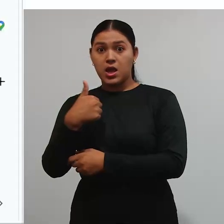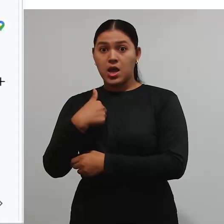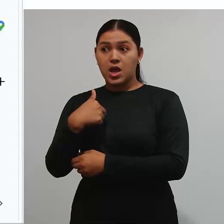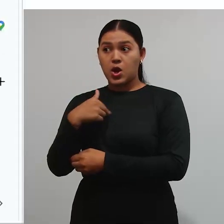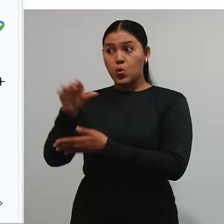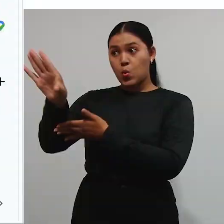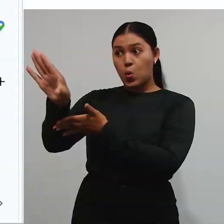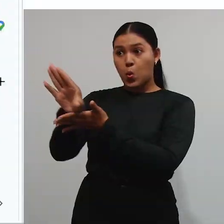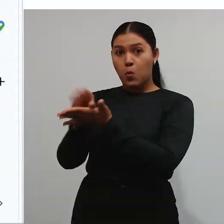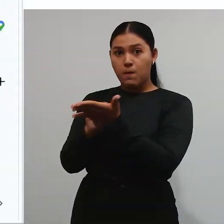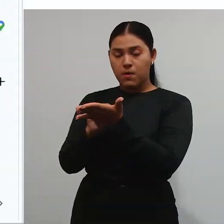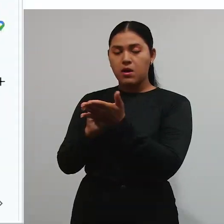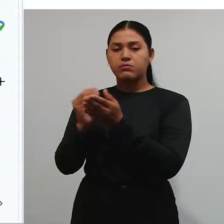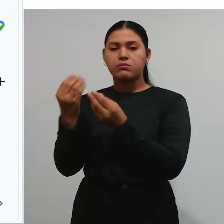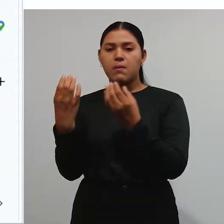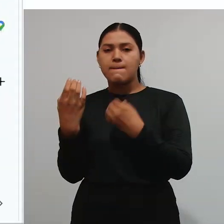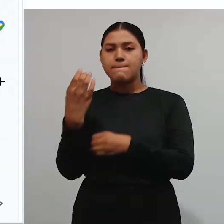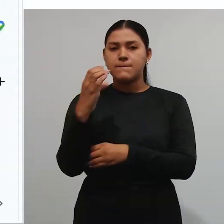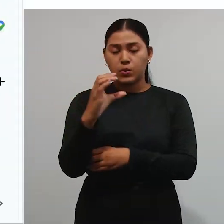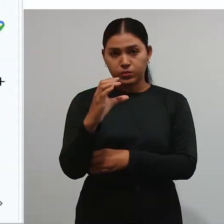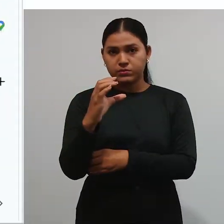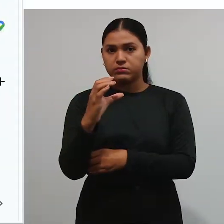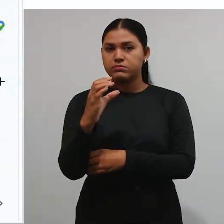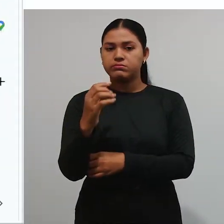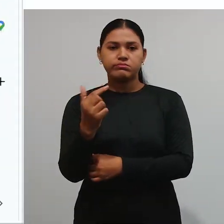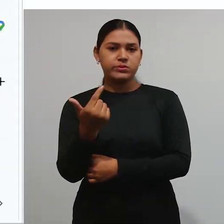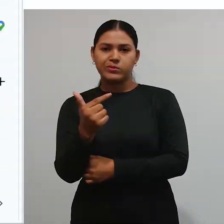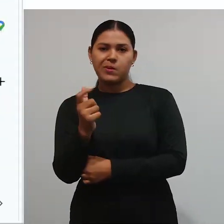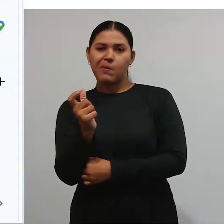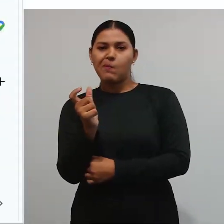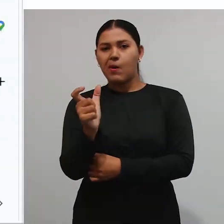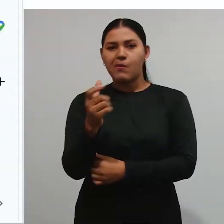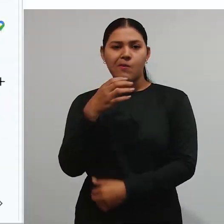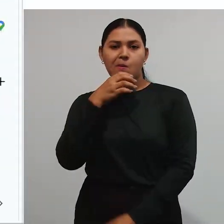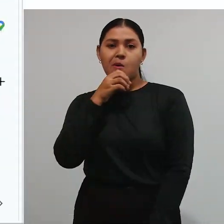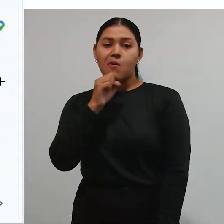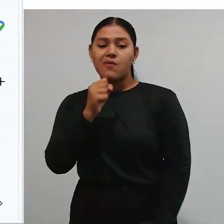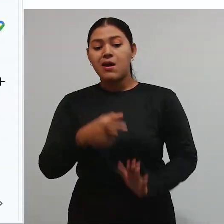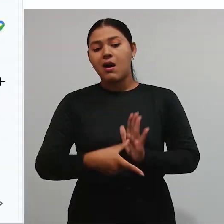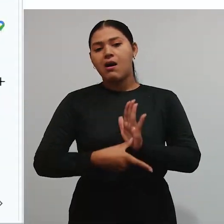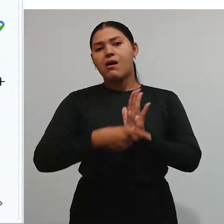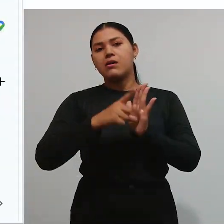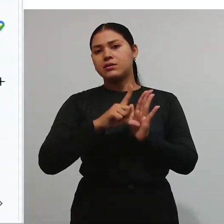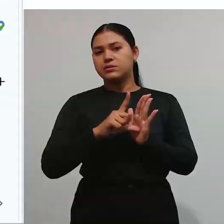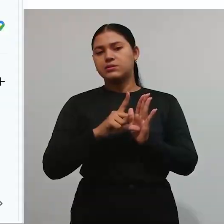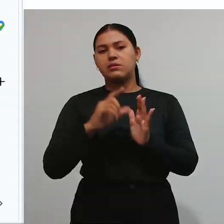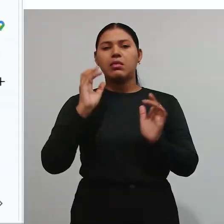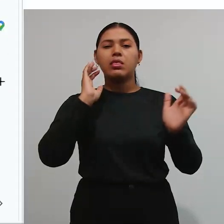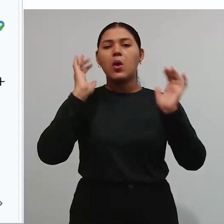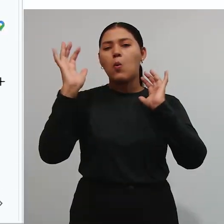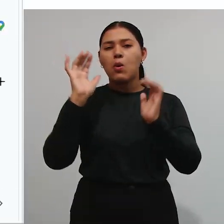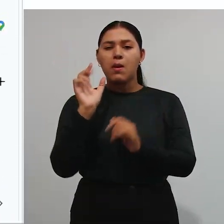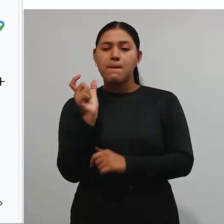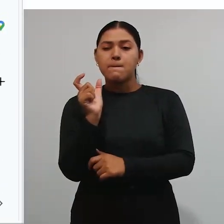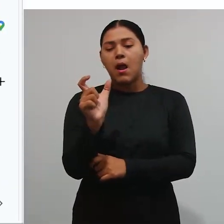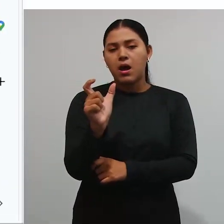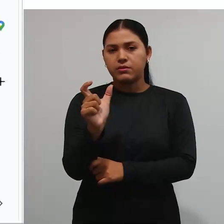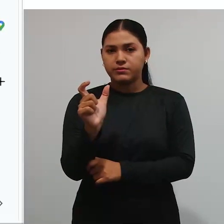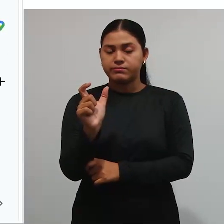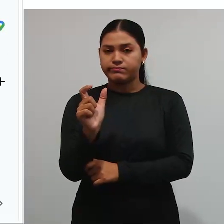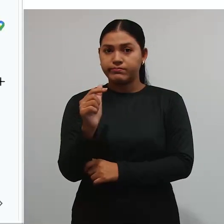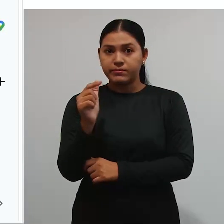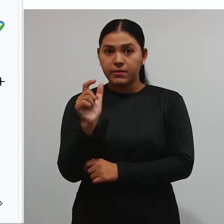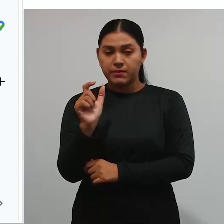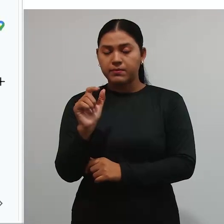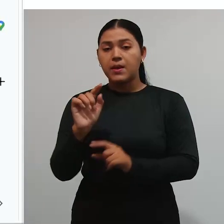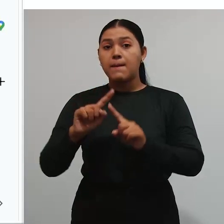distante. Percebam que eu não falo dele diretamente, eu falo da ideia dele, né, da teoria da fala dele, mas não dele. Aqui